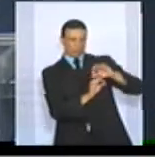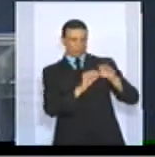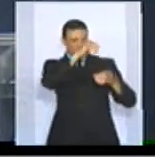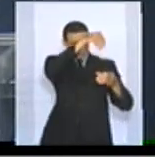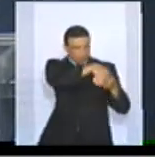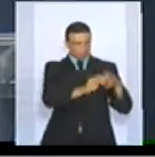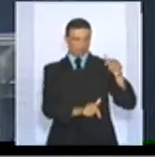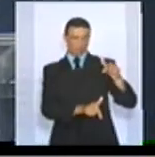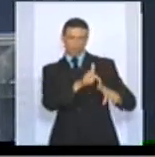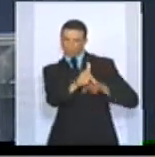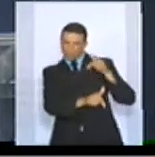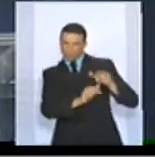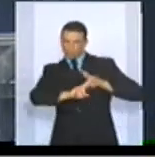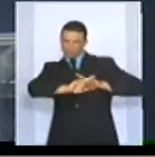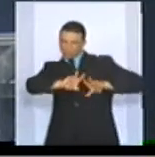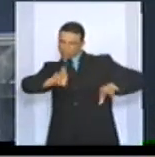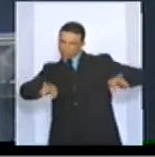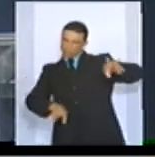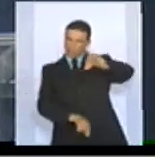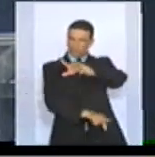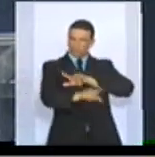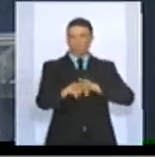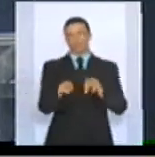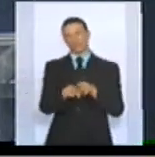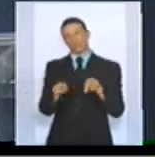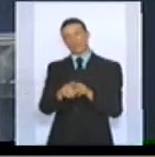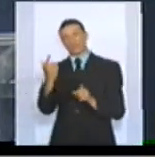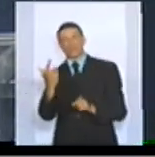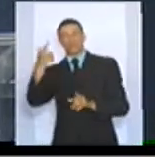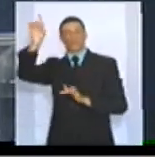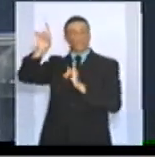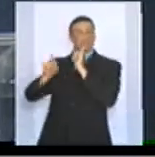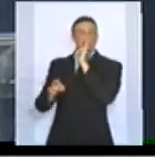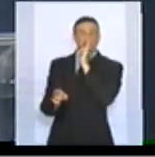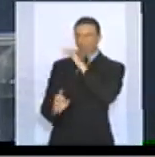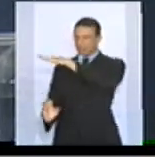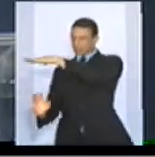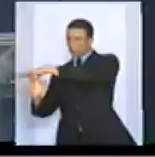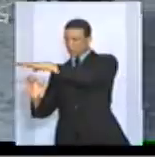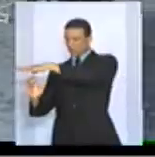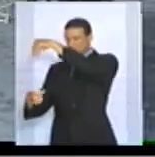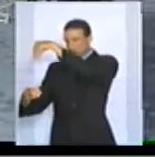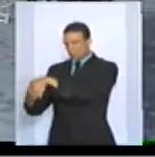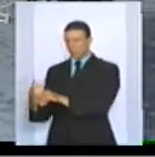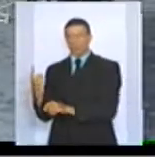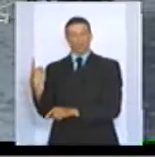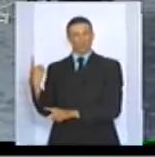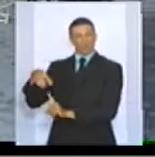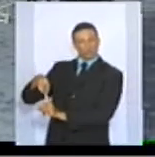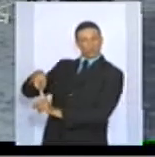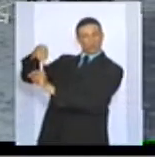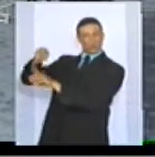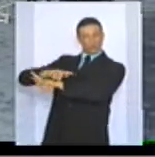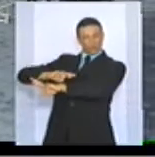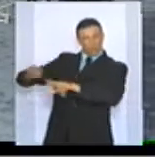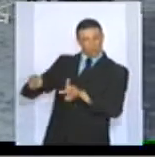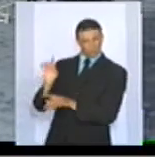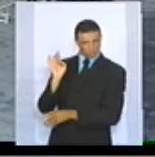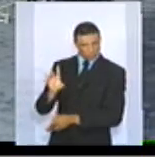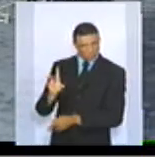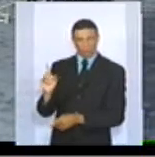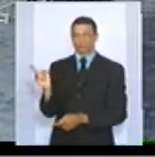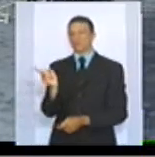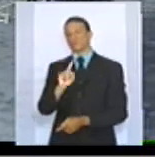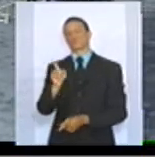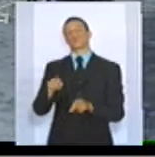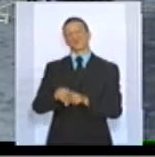atividades diferenciadas, em outros casos, decidindo que uma mesma empresa não pode exercer atividades diferenciadas. Portanto,